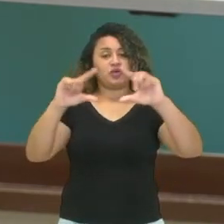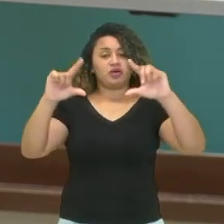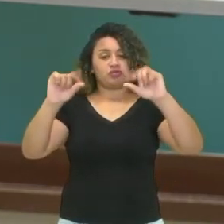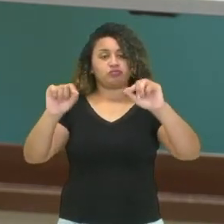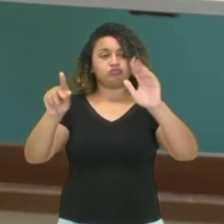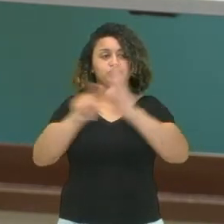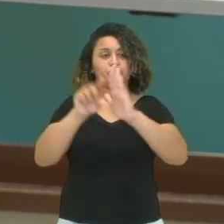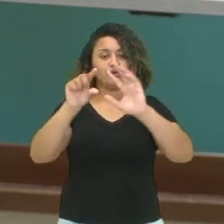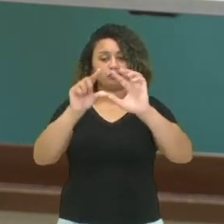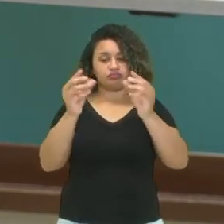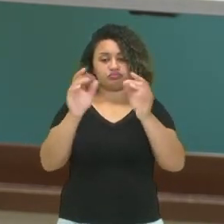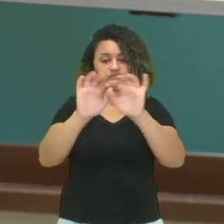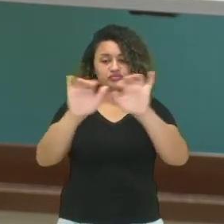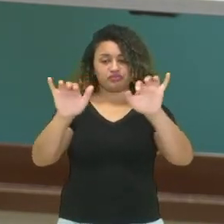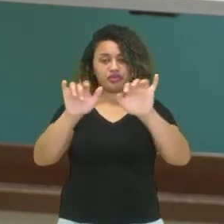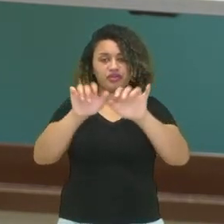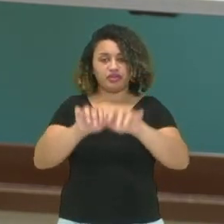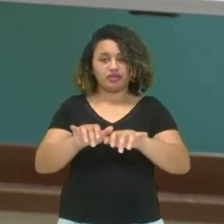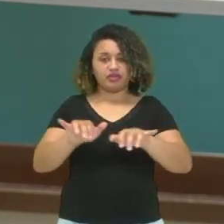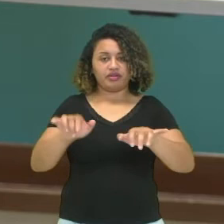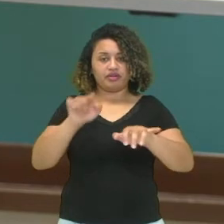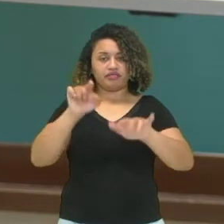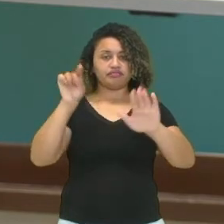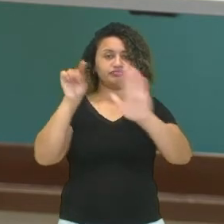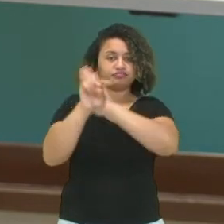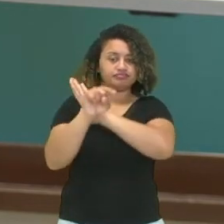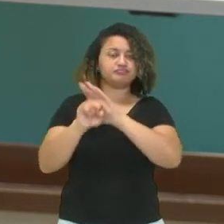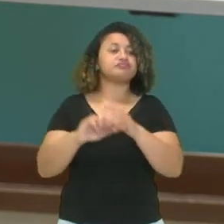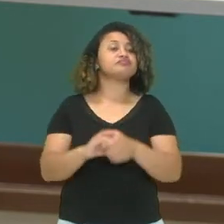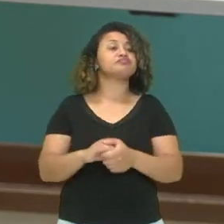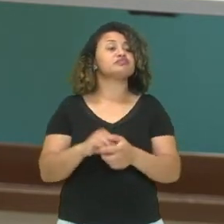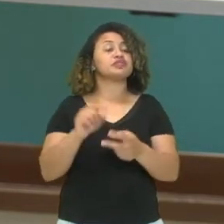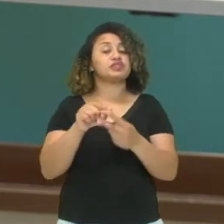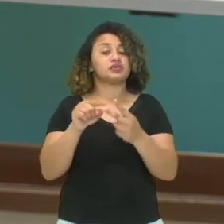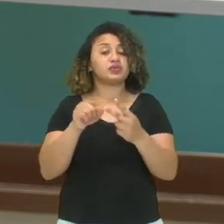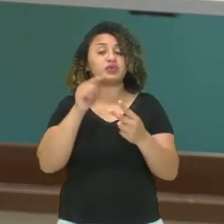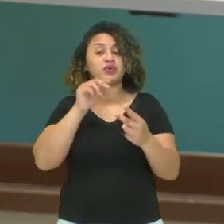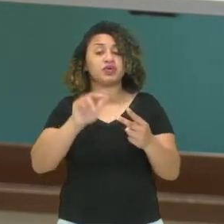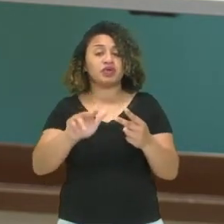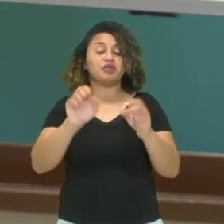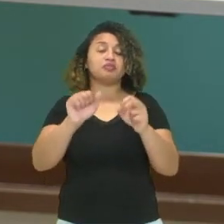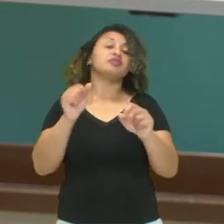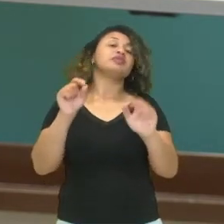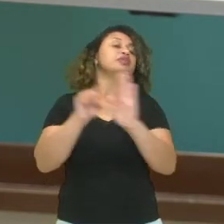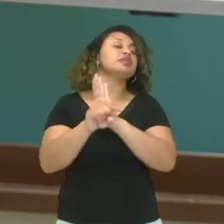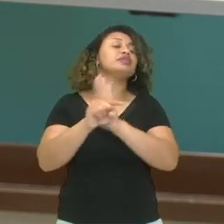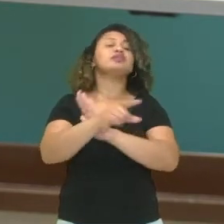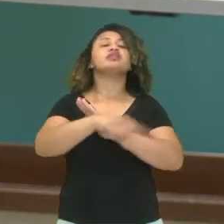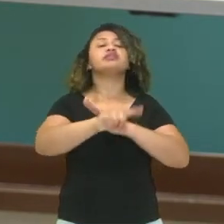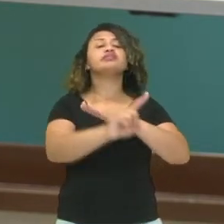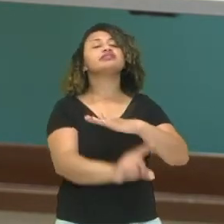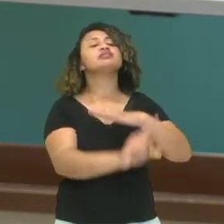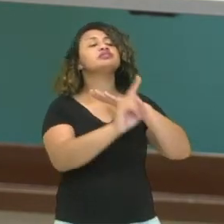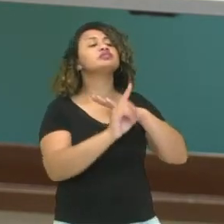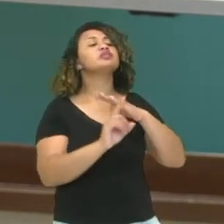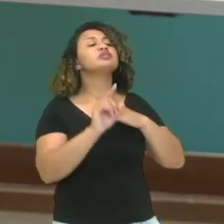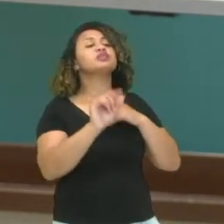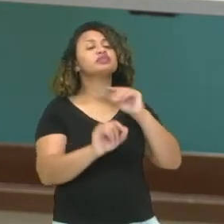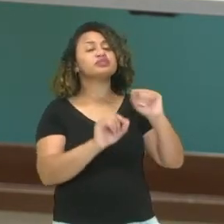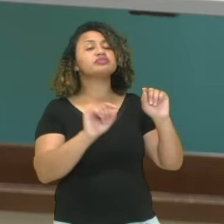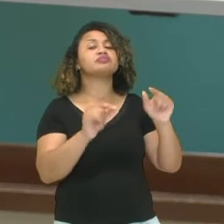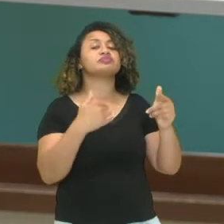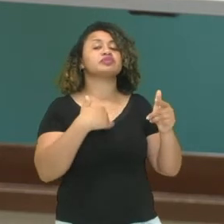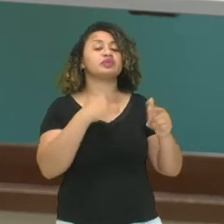perguntas, né? Que é bastante importante. No caso das duas irmãs, elas poderiam questionar os clientes a respeito do